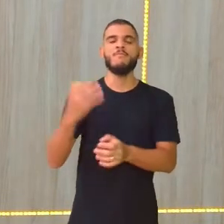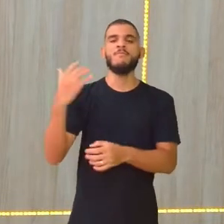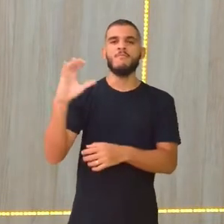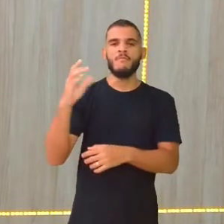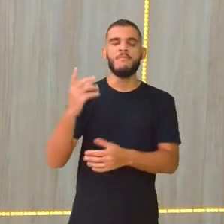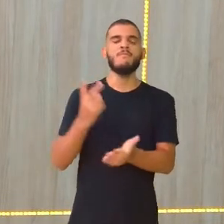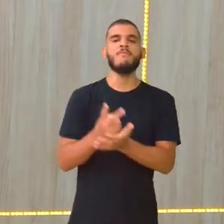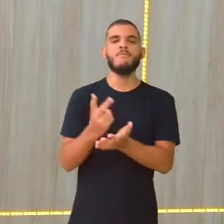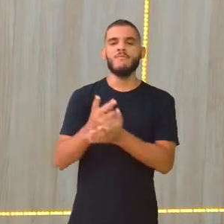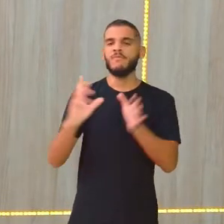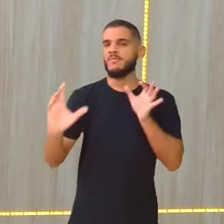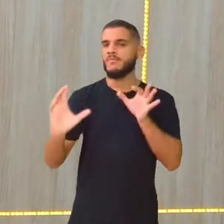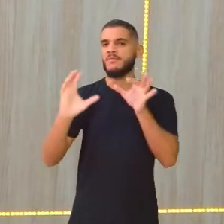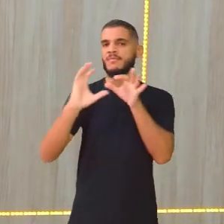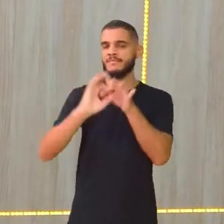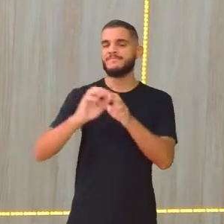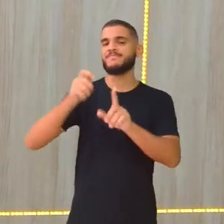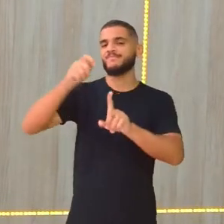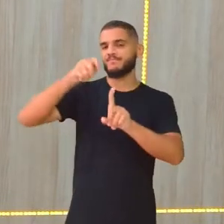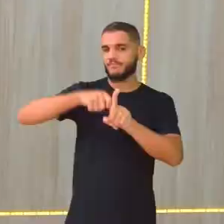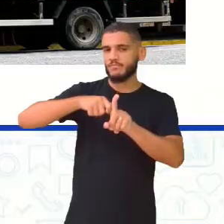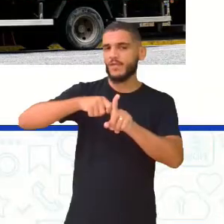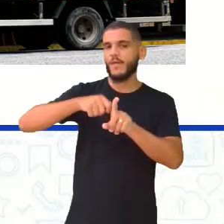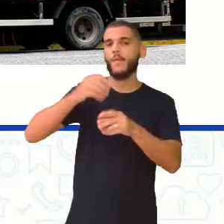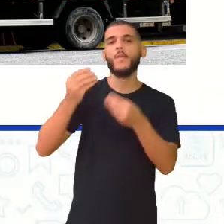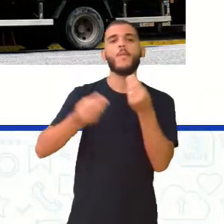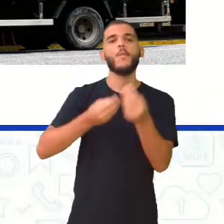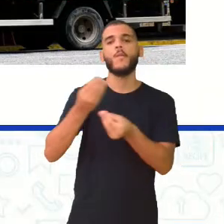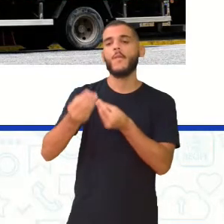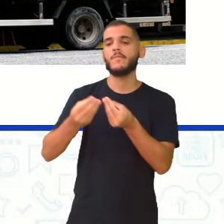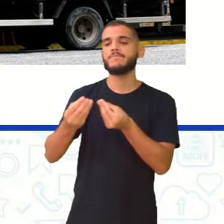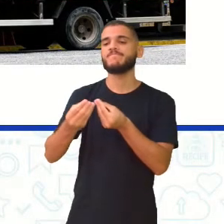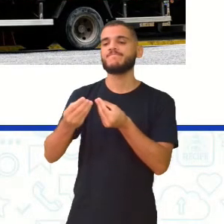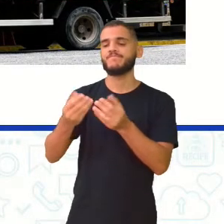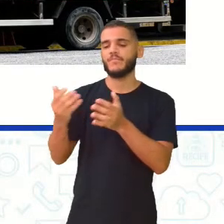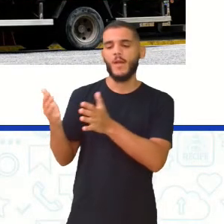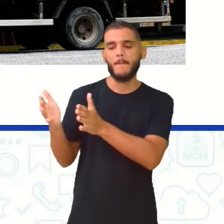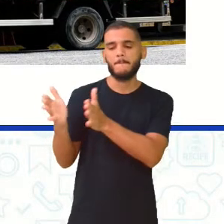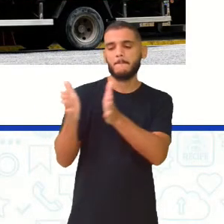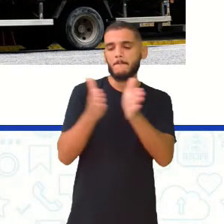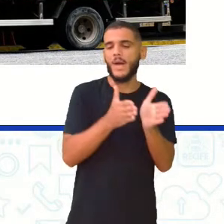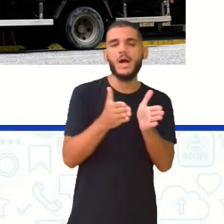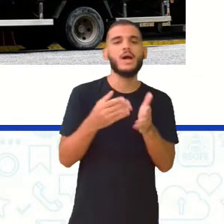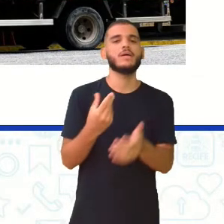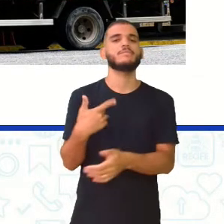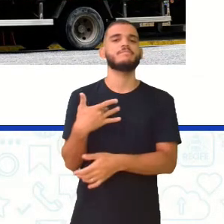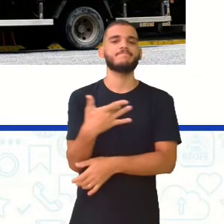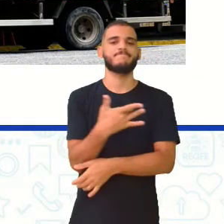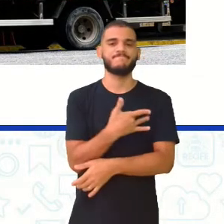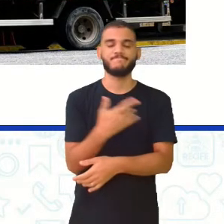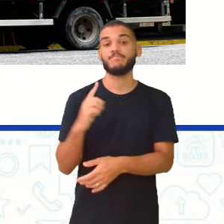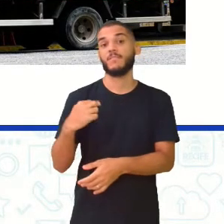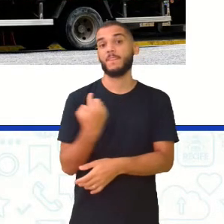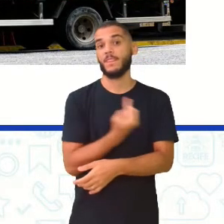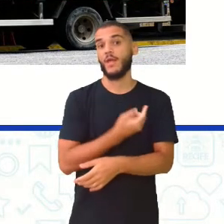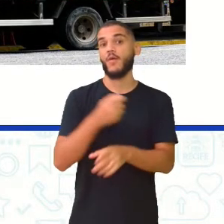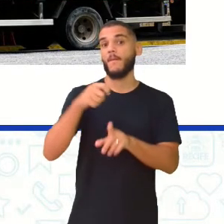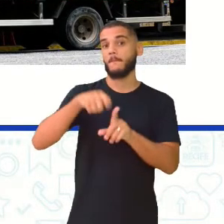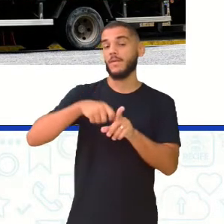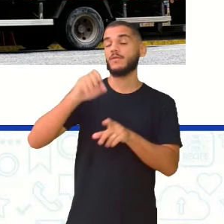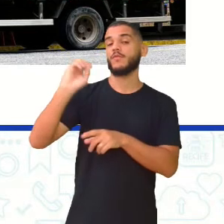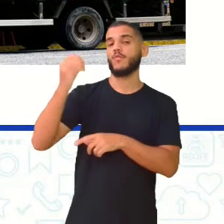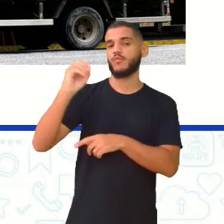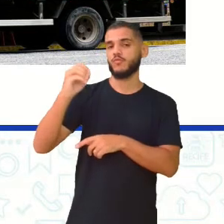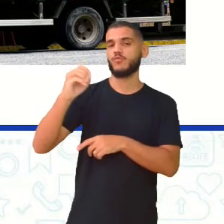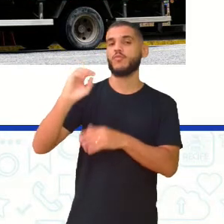à questão aí do mês. Qual é a campanha em relação à nossa saúde que está sendo feito? E nós estamos no Outubro Rosa, né?